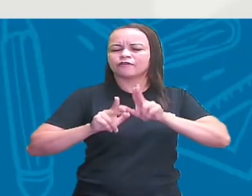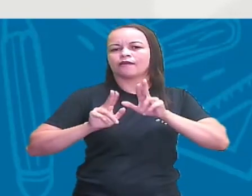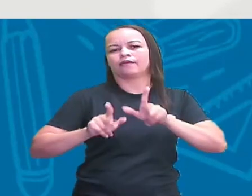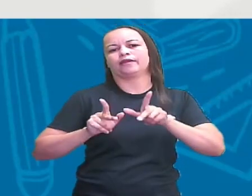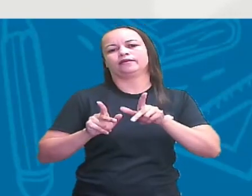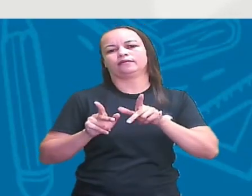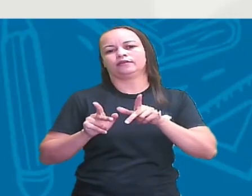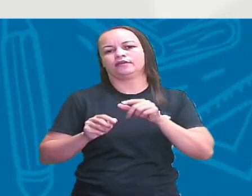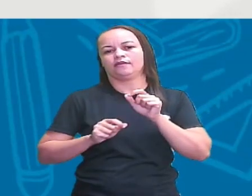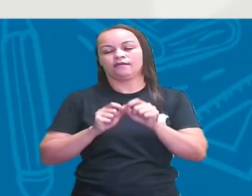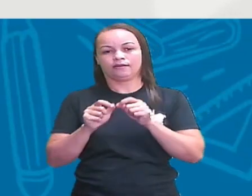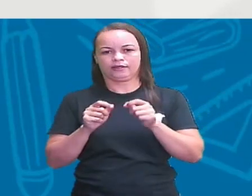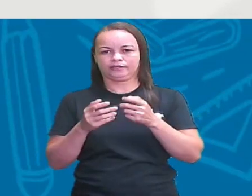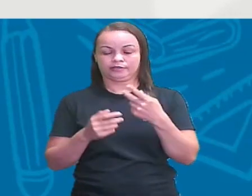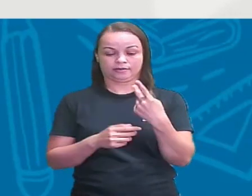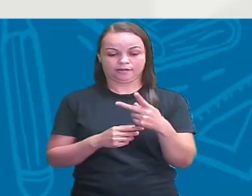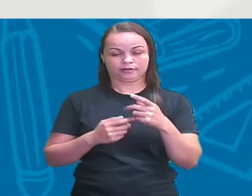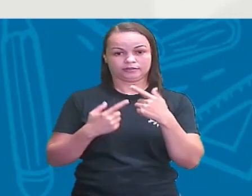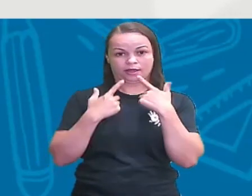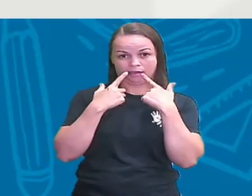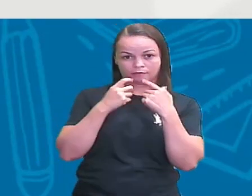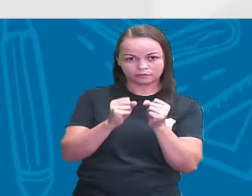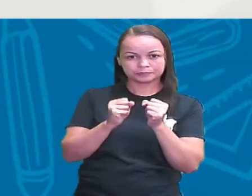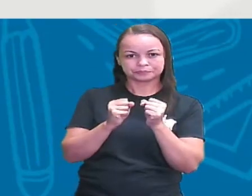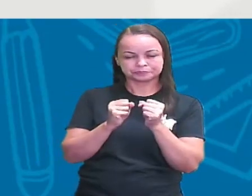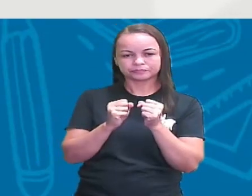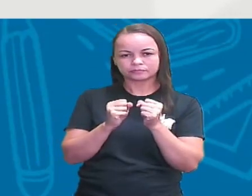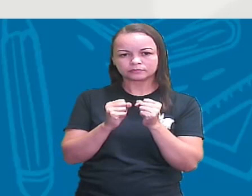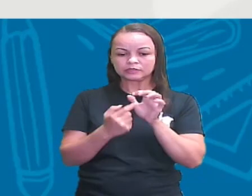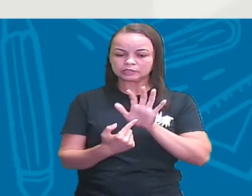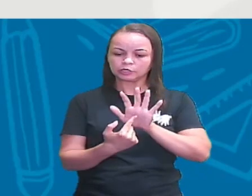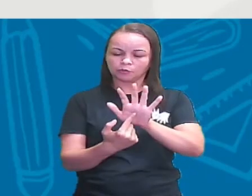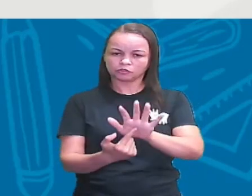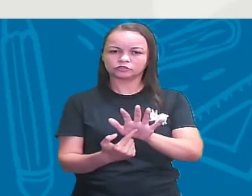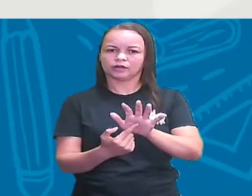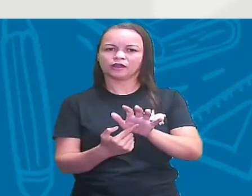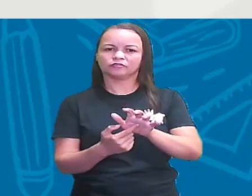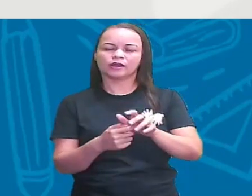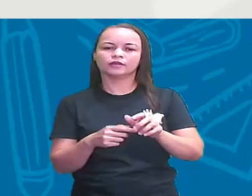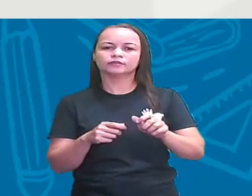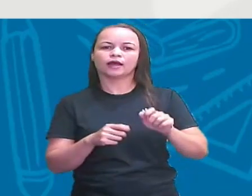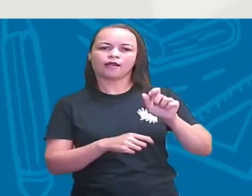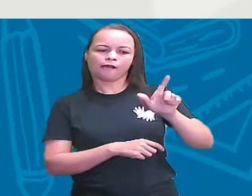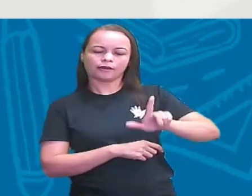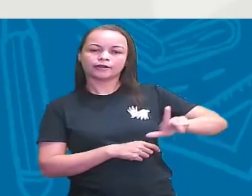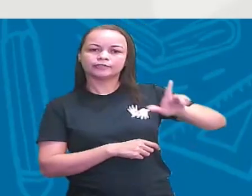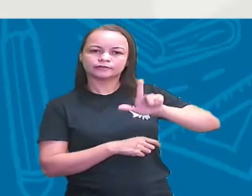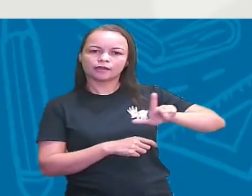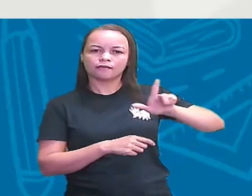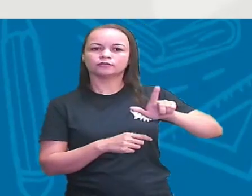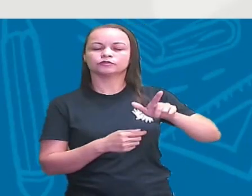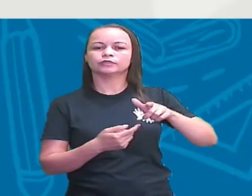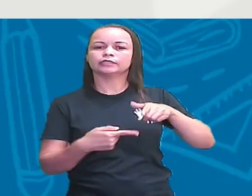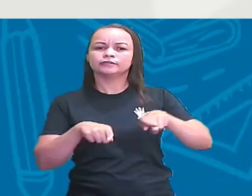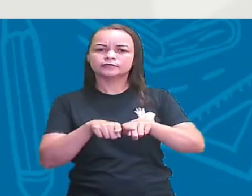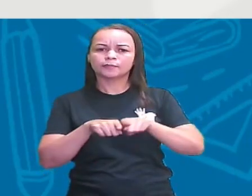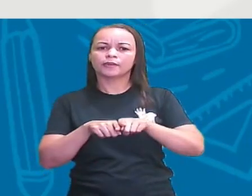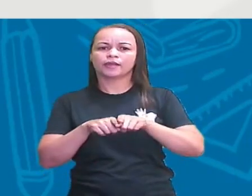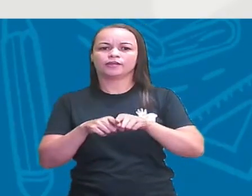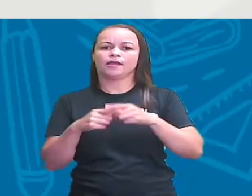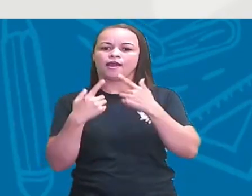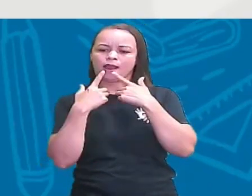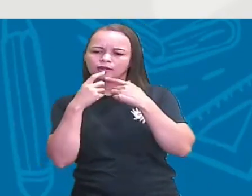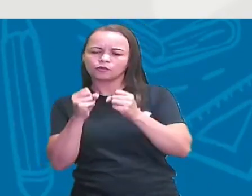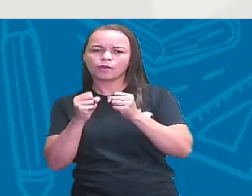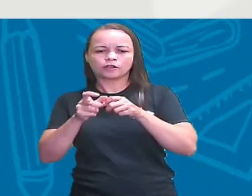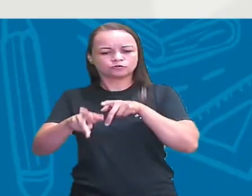aproximação entre essa linguagem, né, que estava ali na literatura, e a linguagem do povo. E aí ele